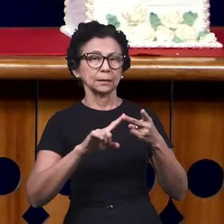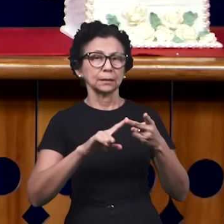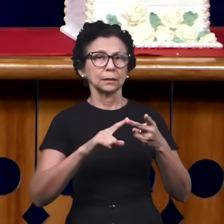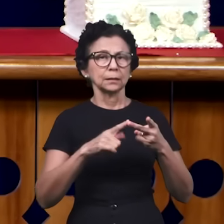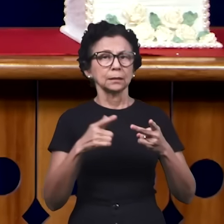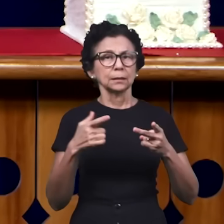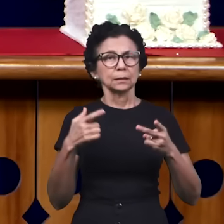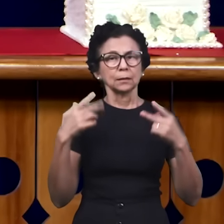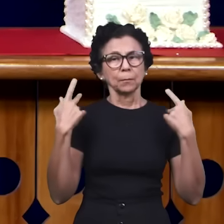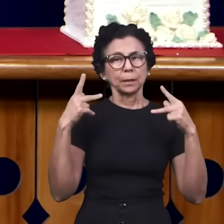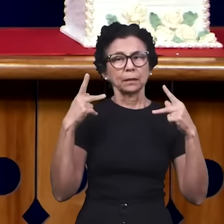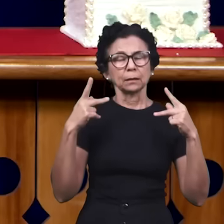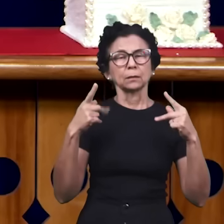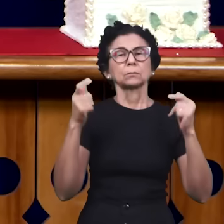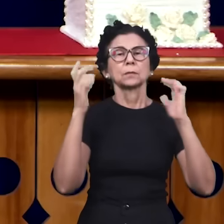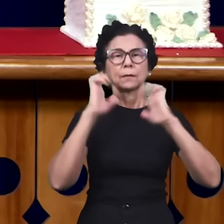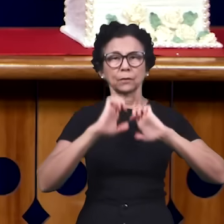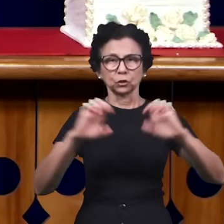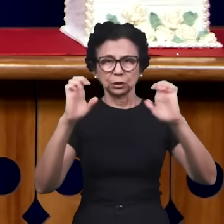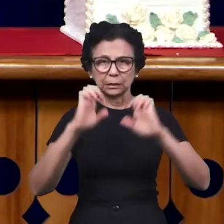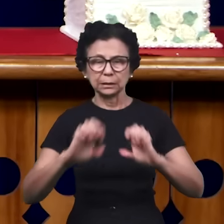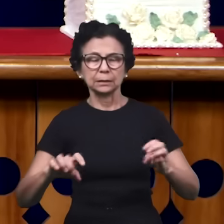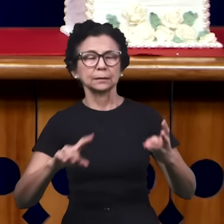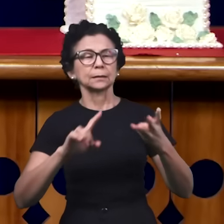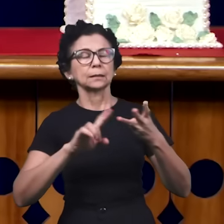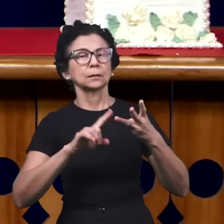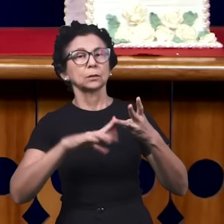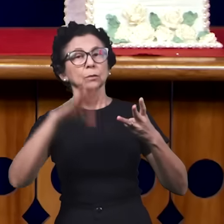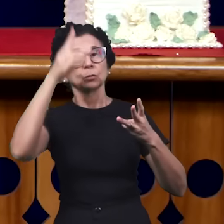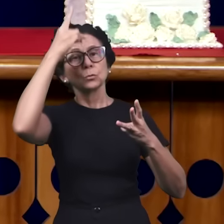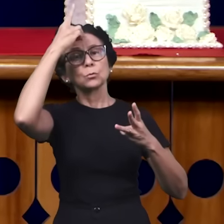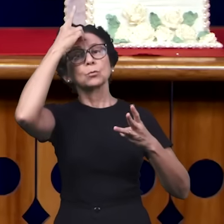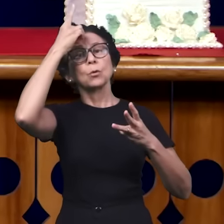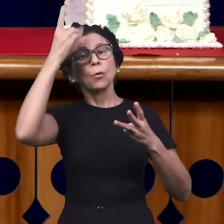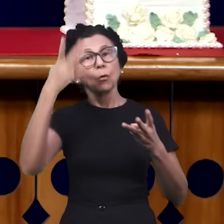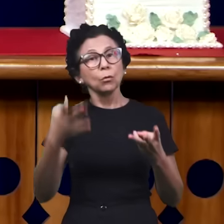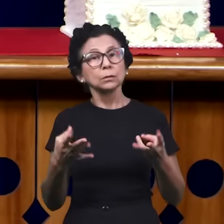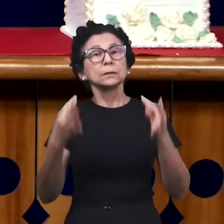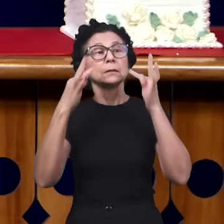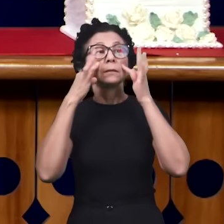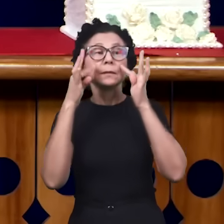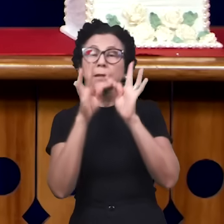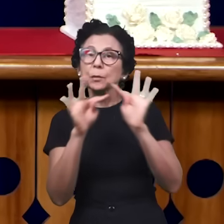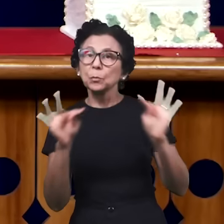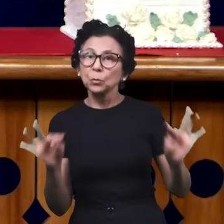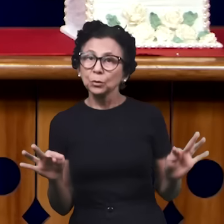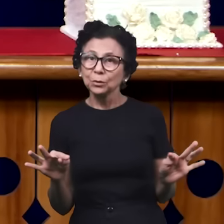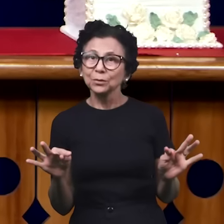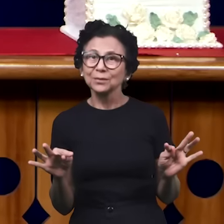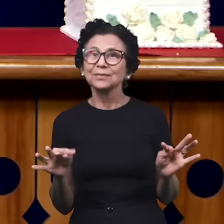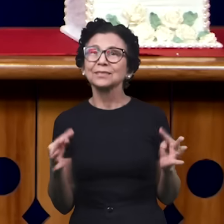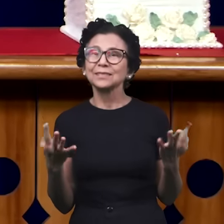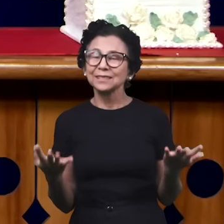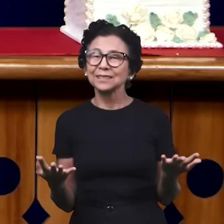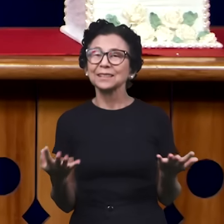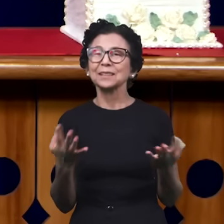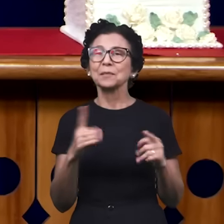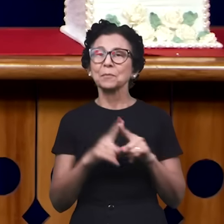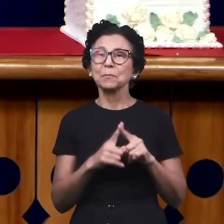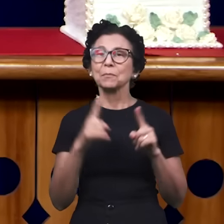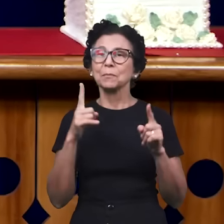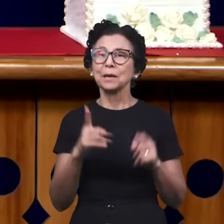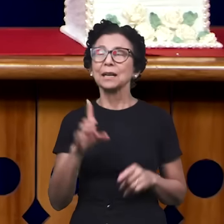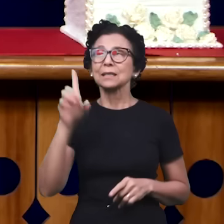da palavra, às vezes você vai levar o nome do Senhor através dos dons espirituais, do testemunho, mas você é um instrumento